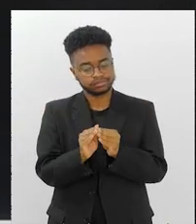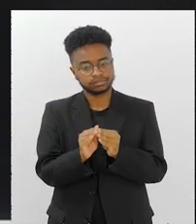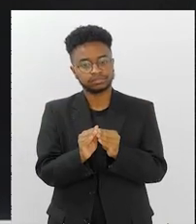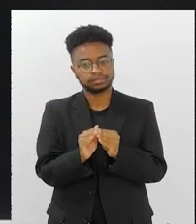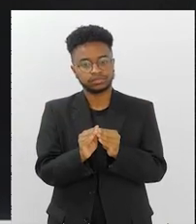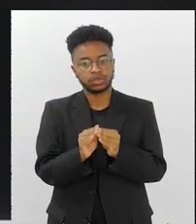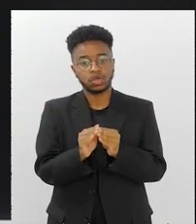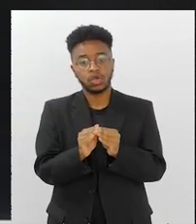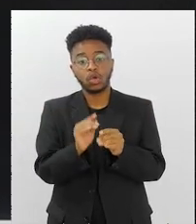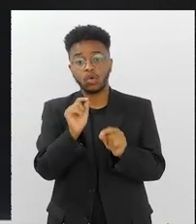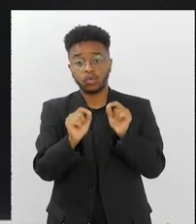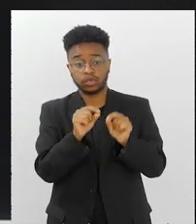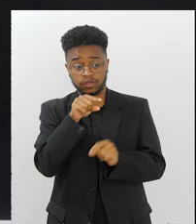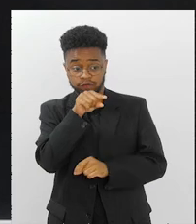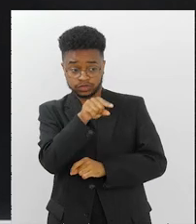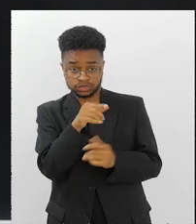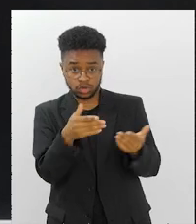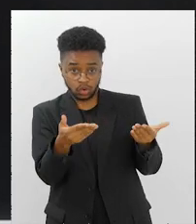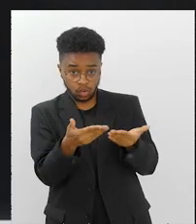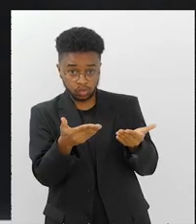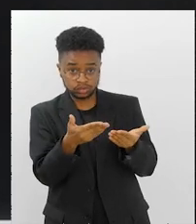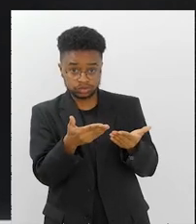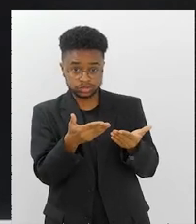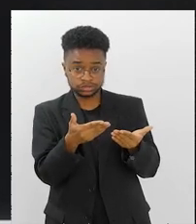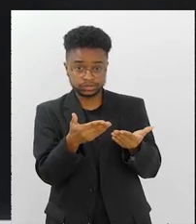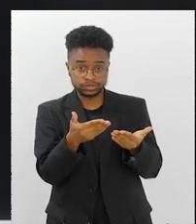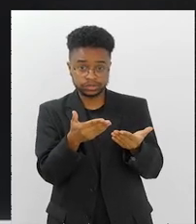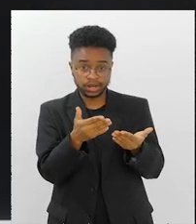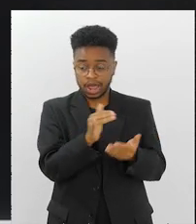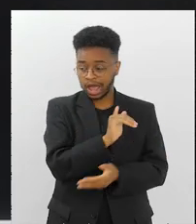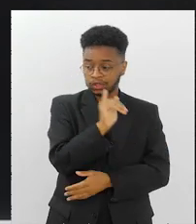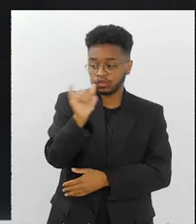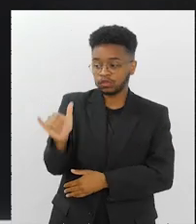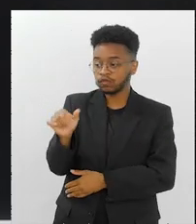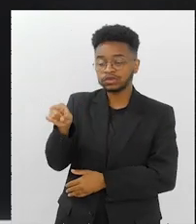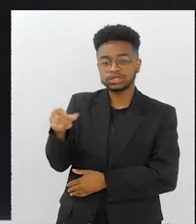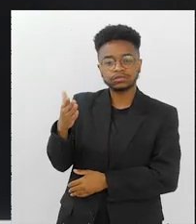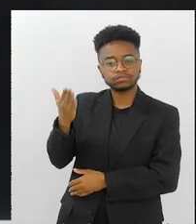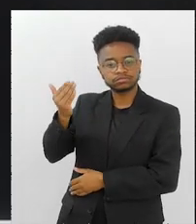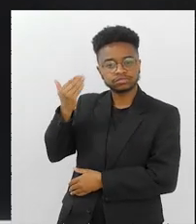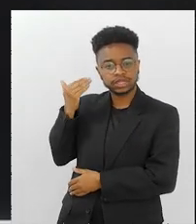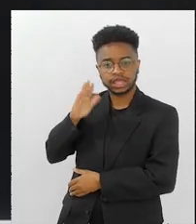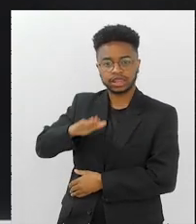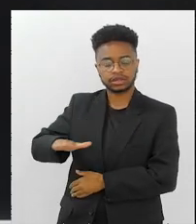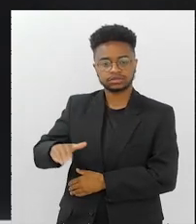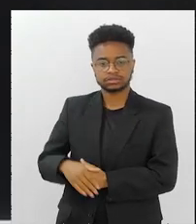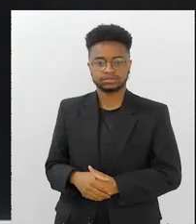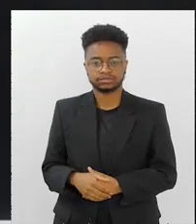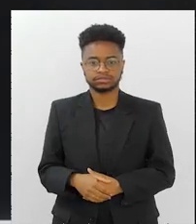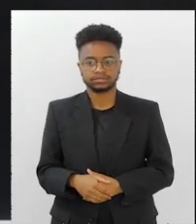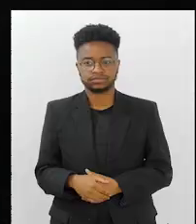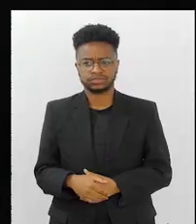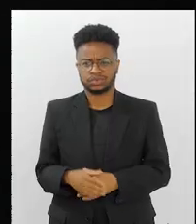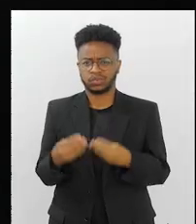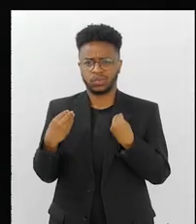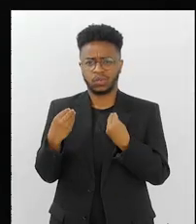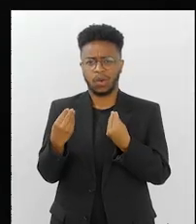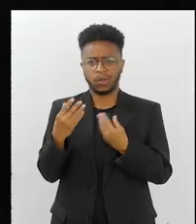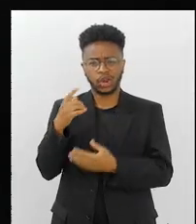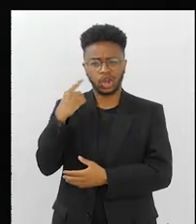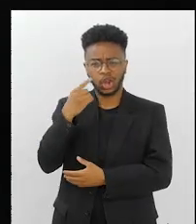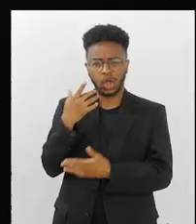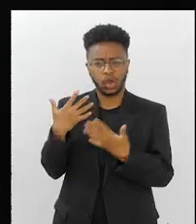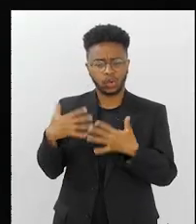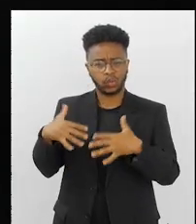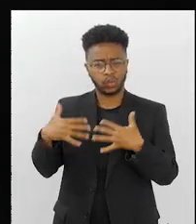eh O que o Paulo Pina de hoje diria para o Paulo Pina criança que loucura